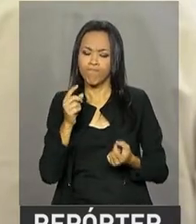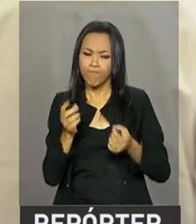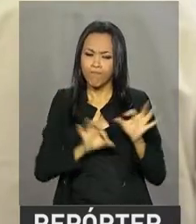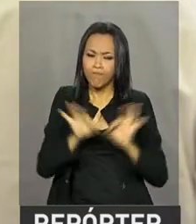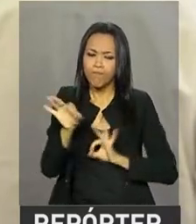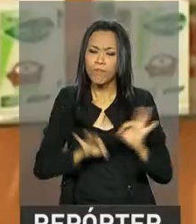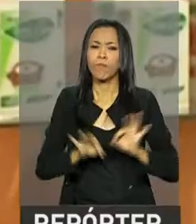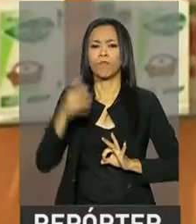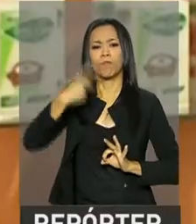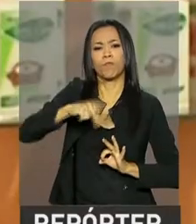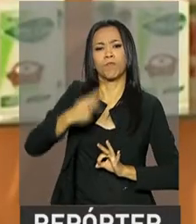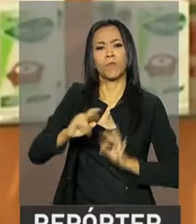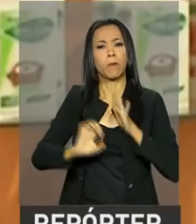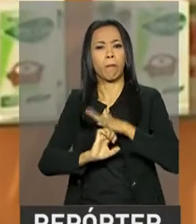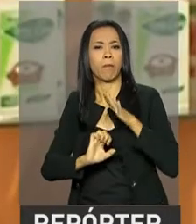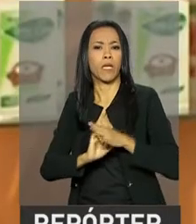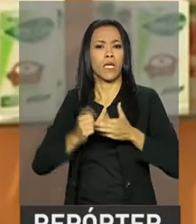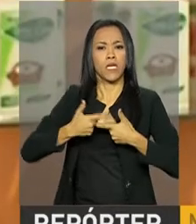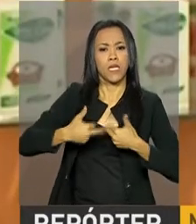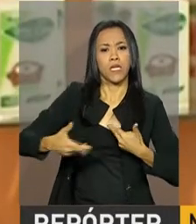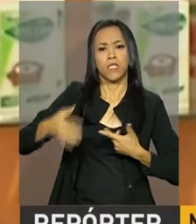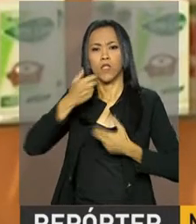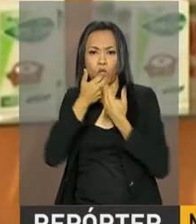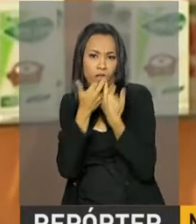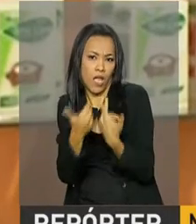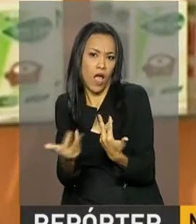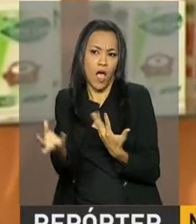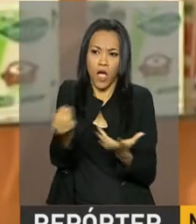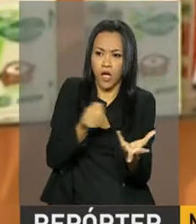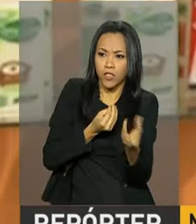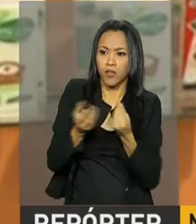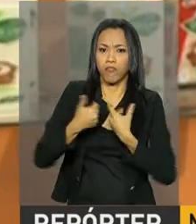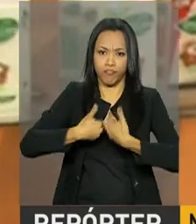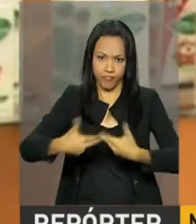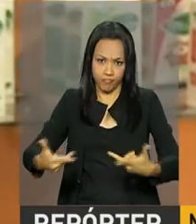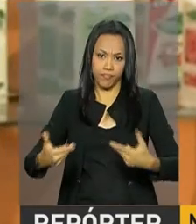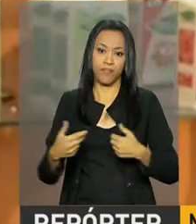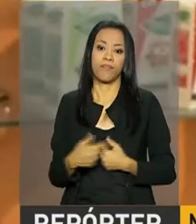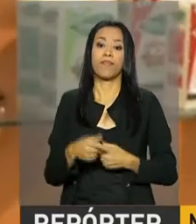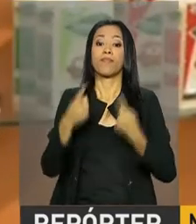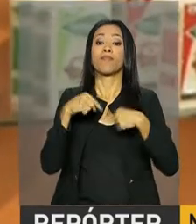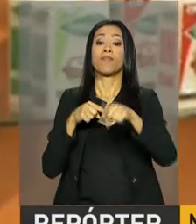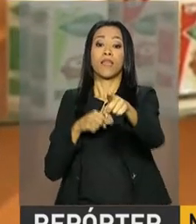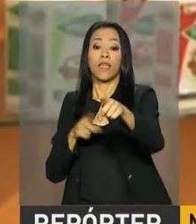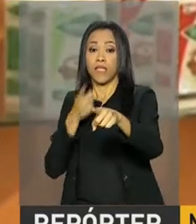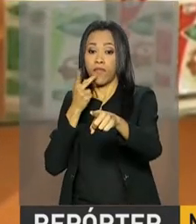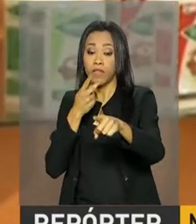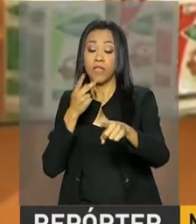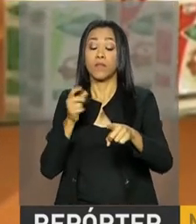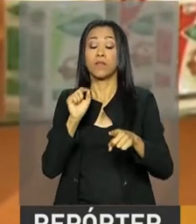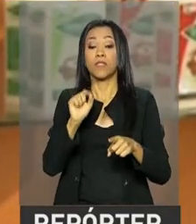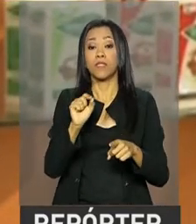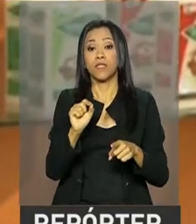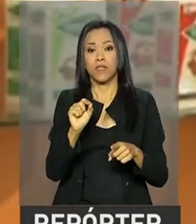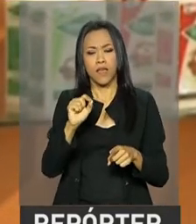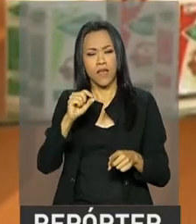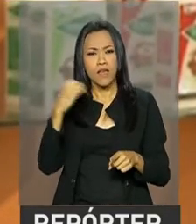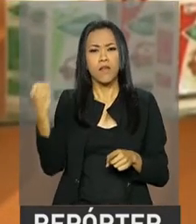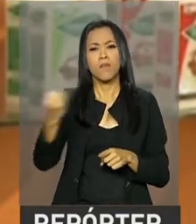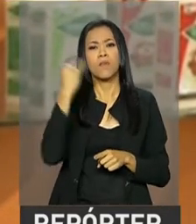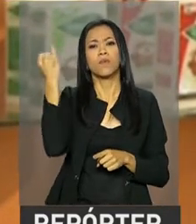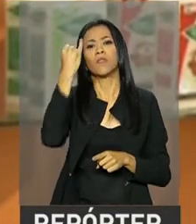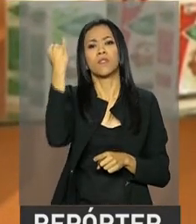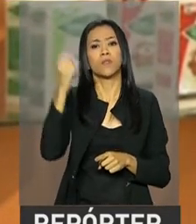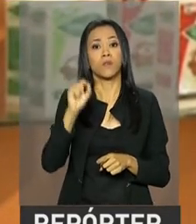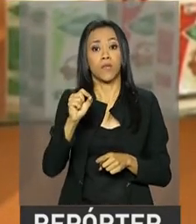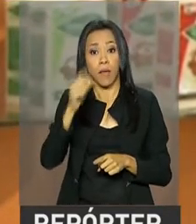esses agricultores. As políticas de PPA, da gestão, das compras institucionais, elas são fundamentais para